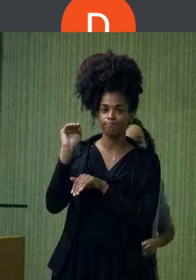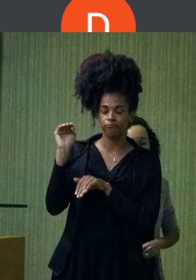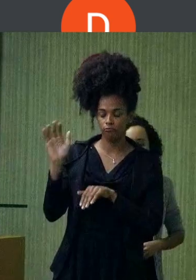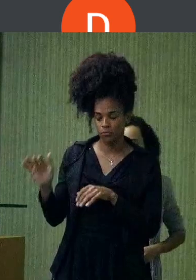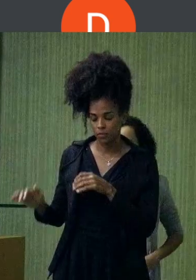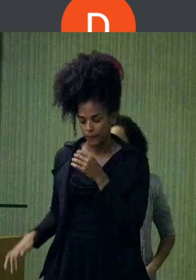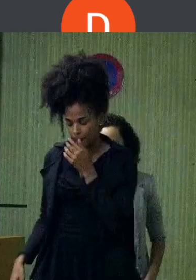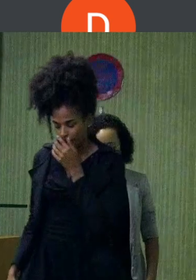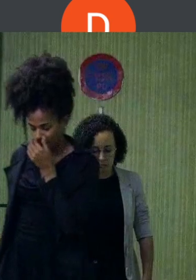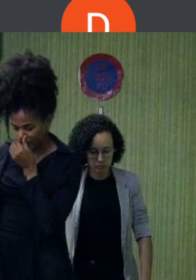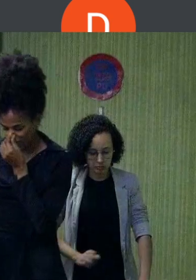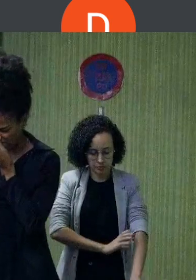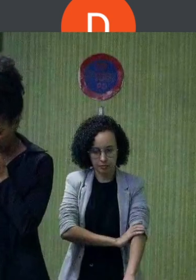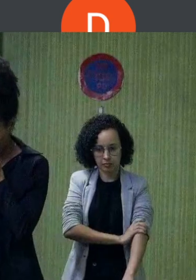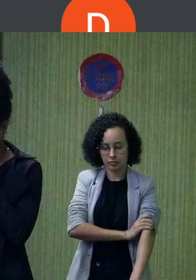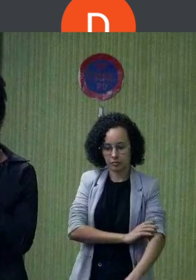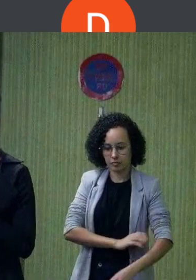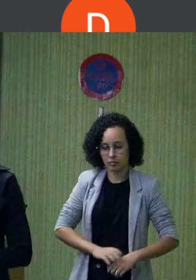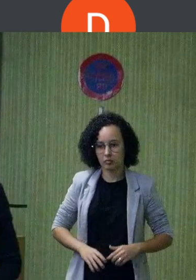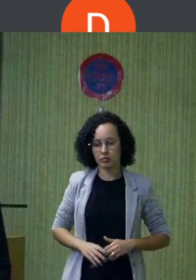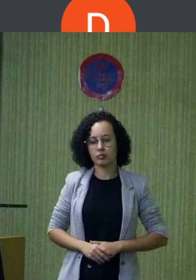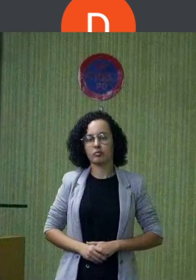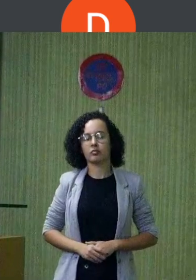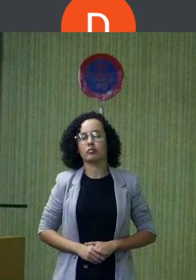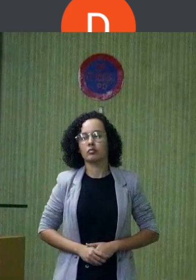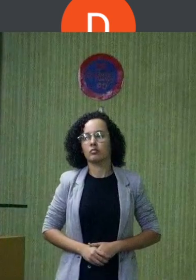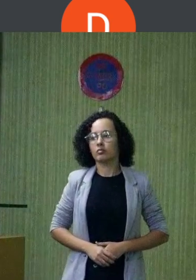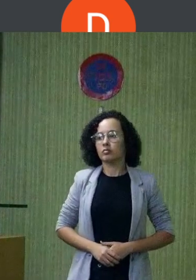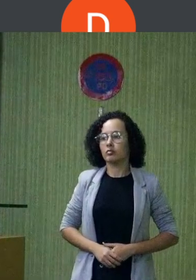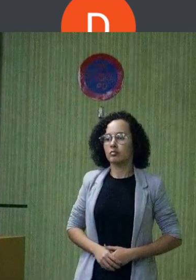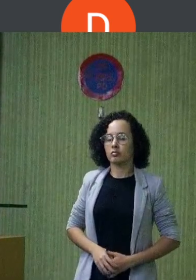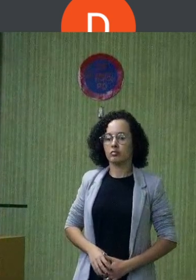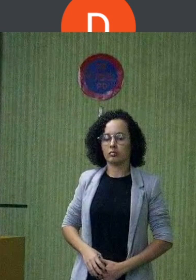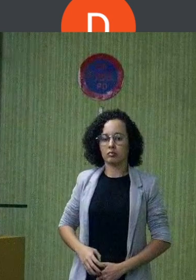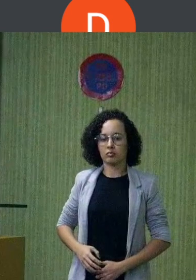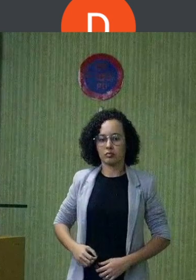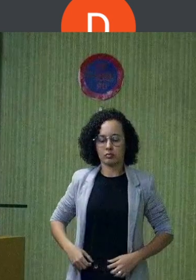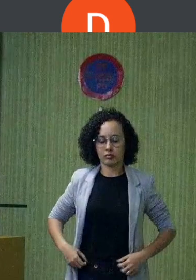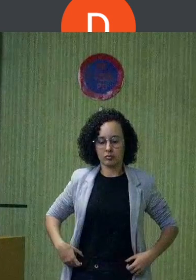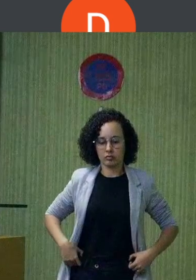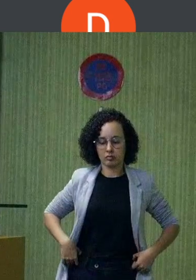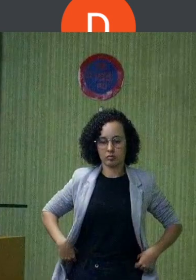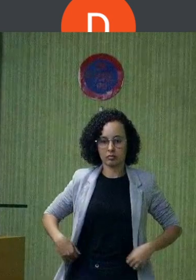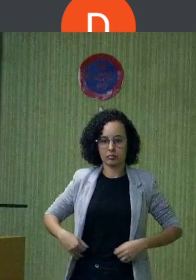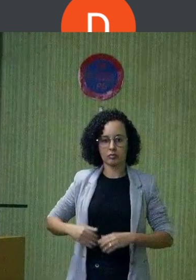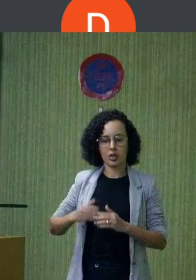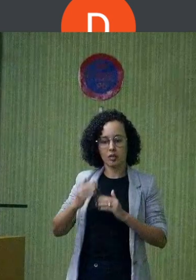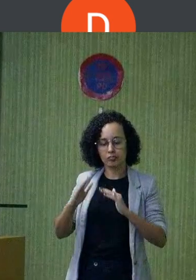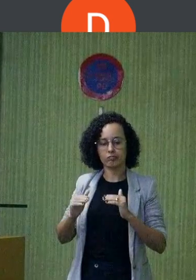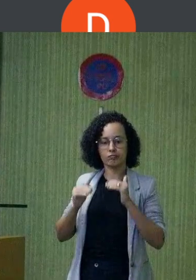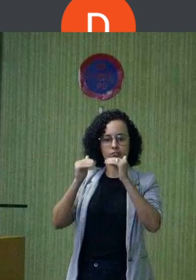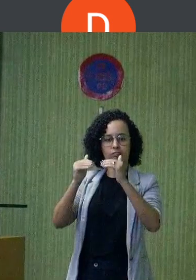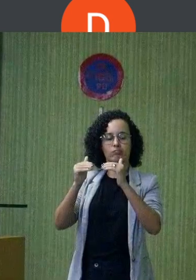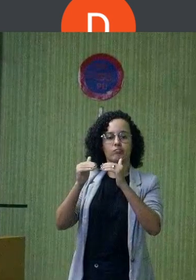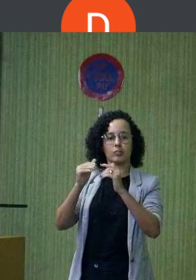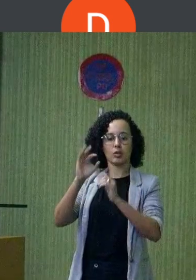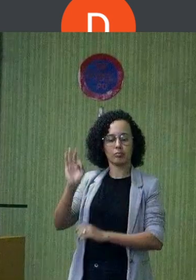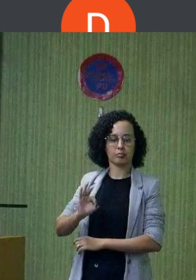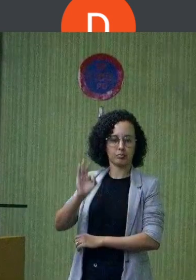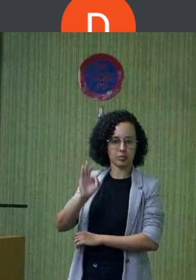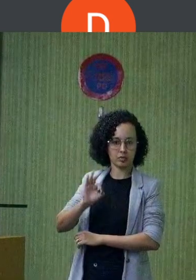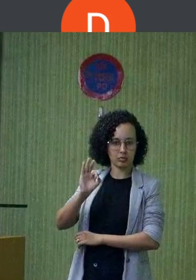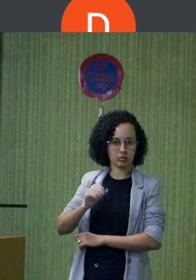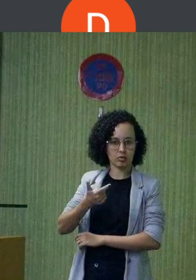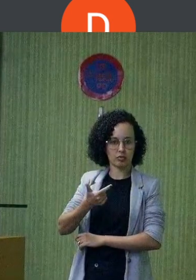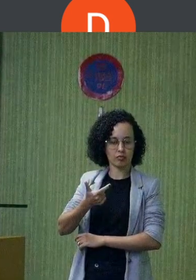no que diz respeito à meta de acesso eh a meta 13 a eleva o percentual da população de 18 a 24